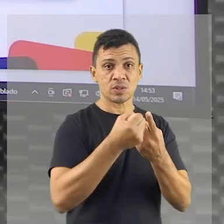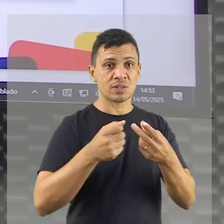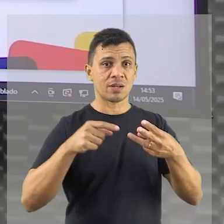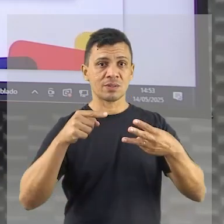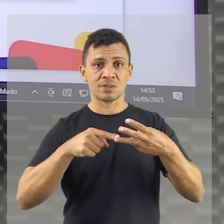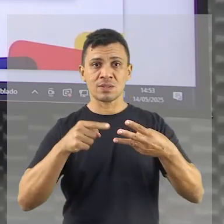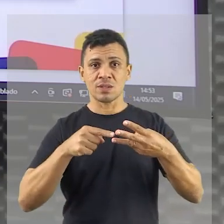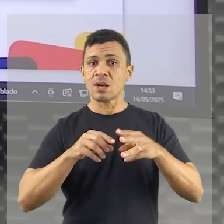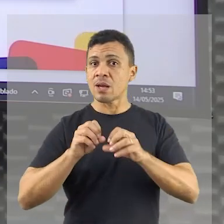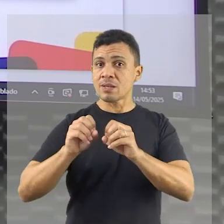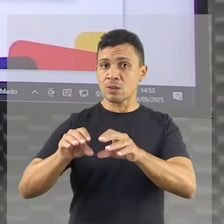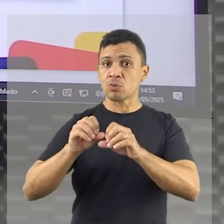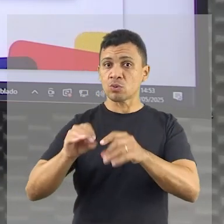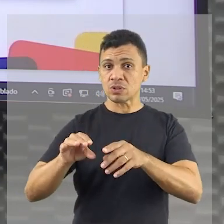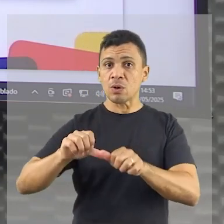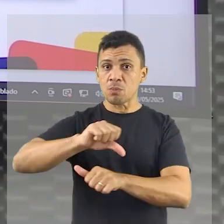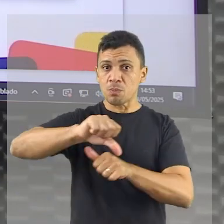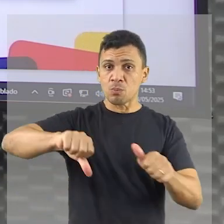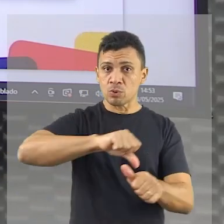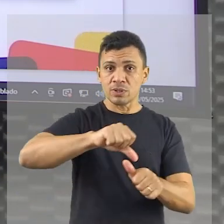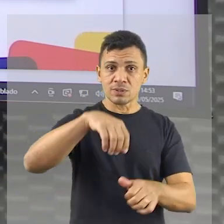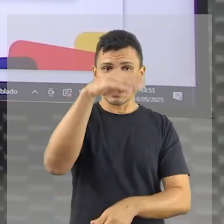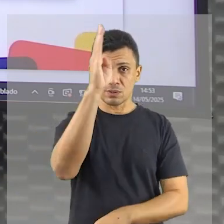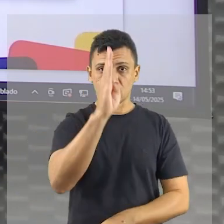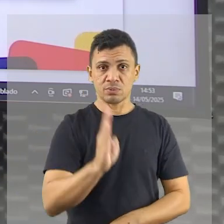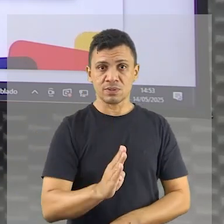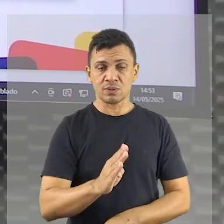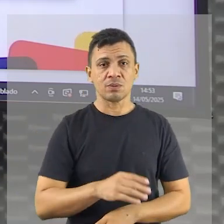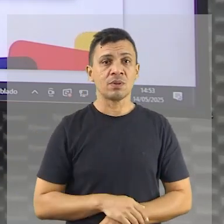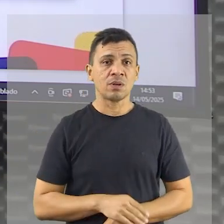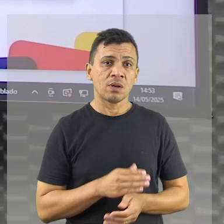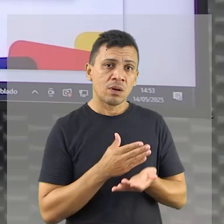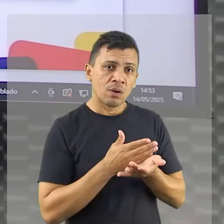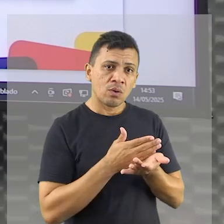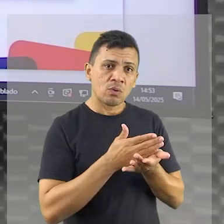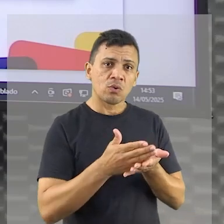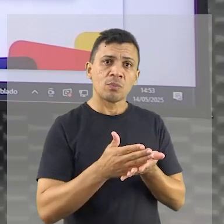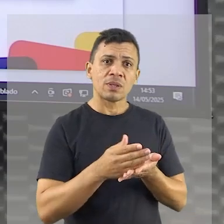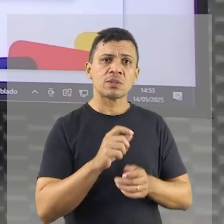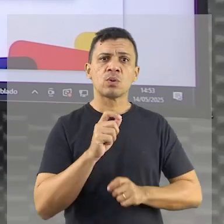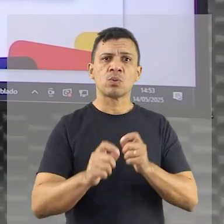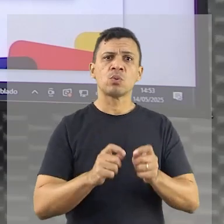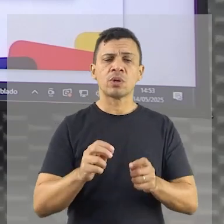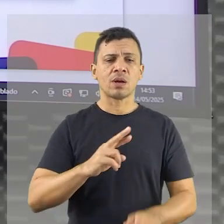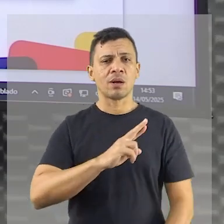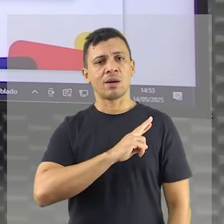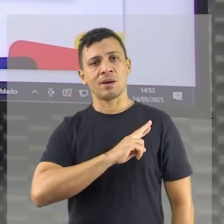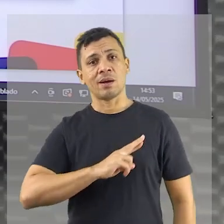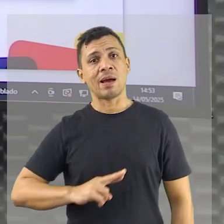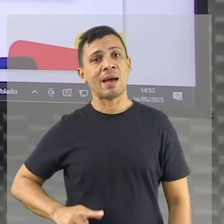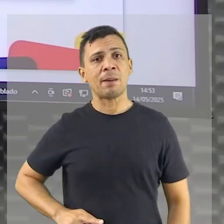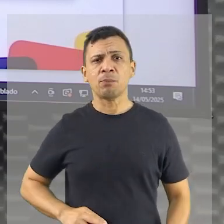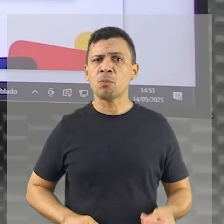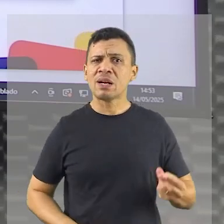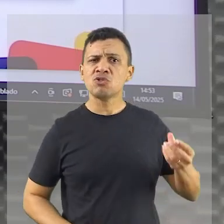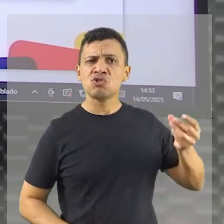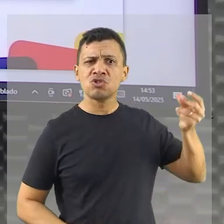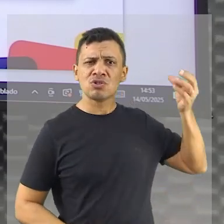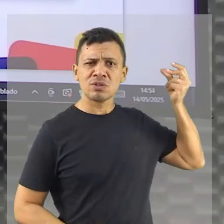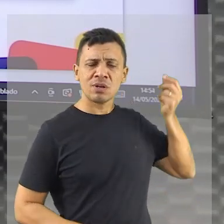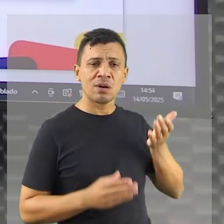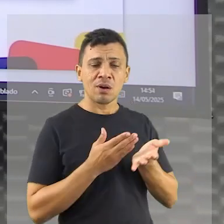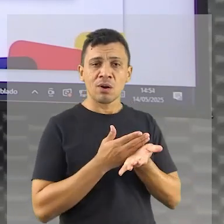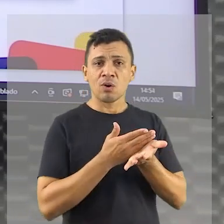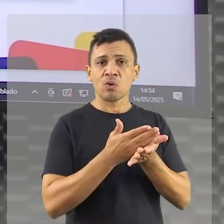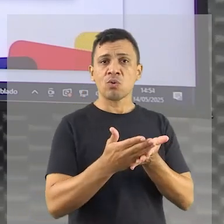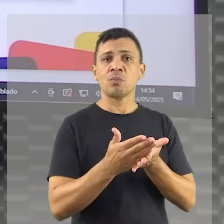ver com uma teoria, às vezes tem a ver com uma fórmula, às vezes tem a ver com uma parte da história daquela disciplina, e por aí